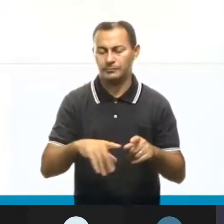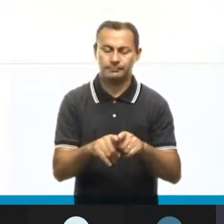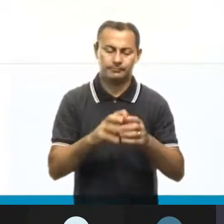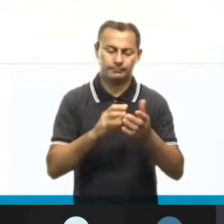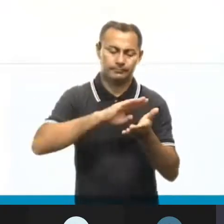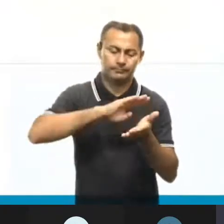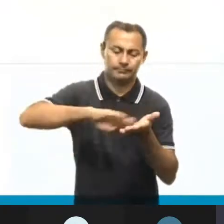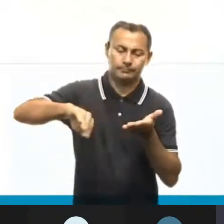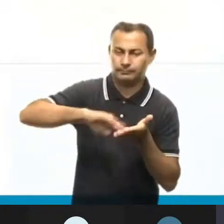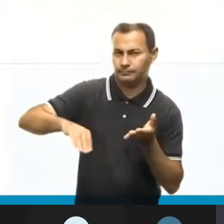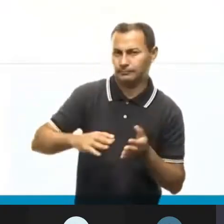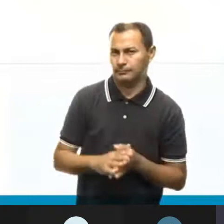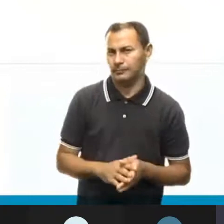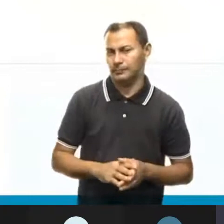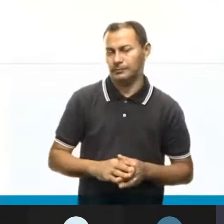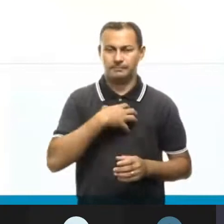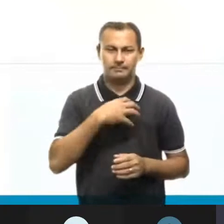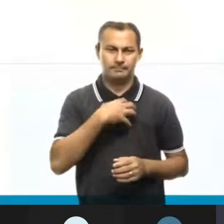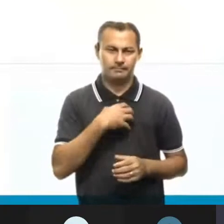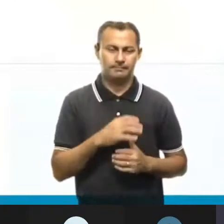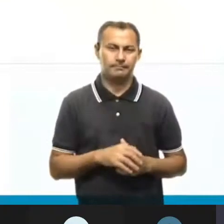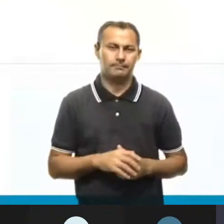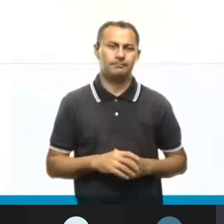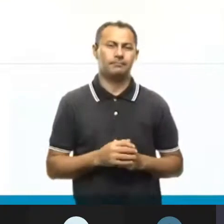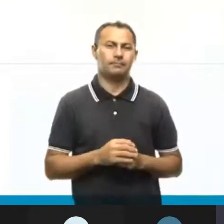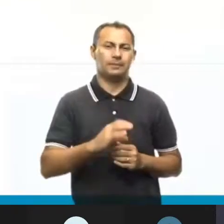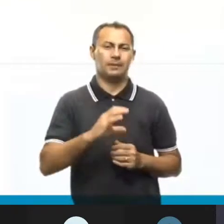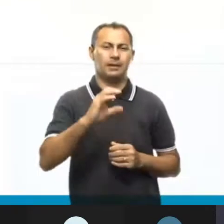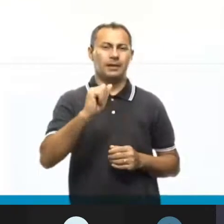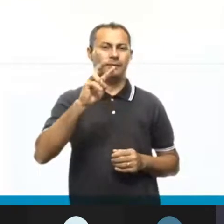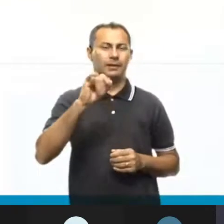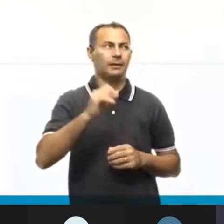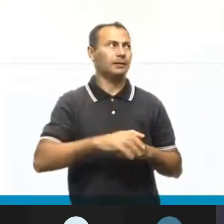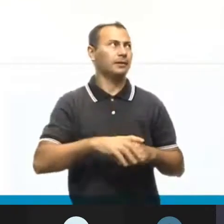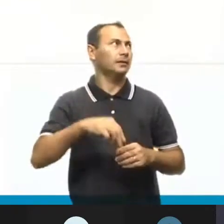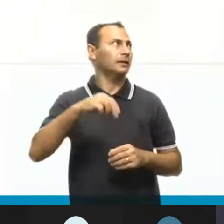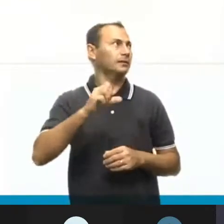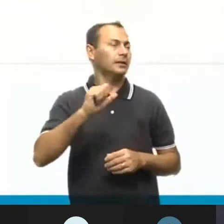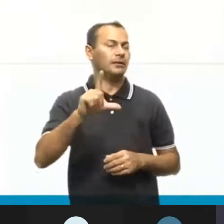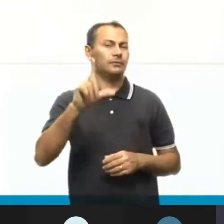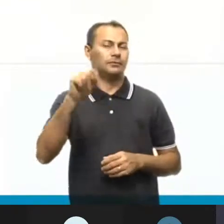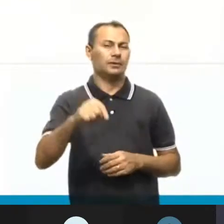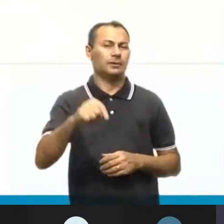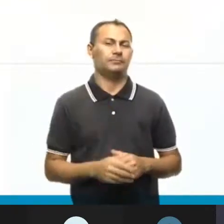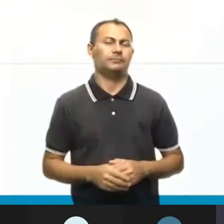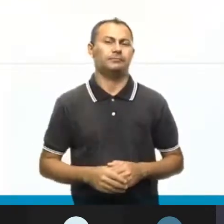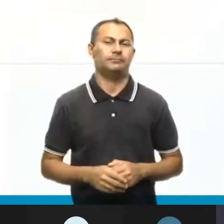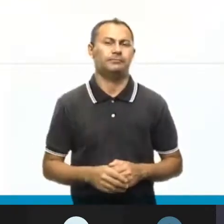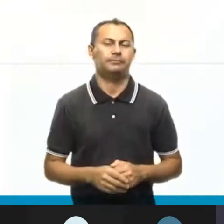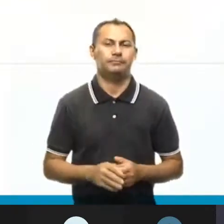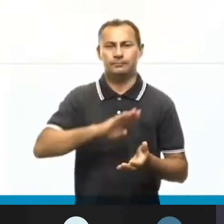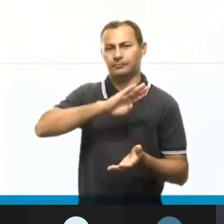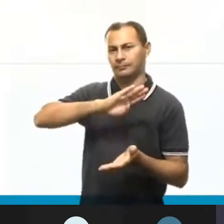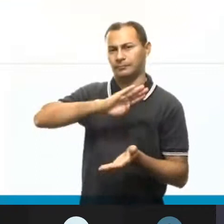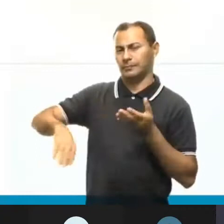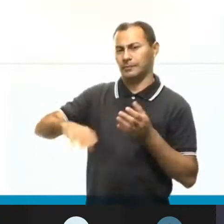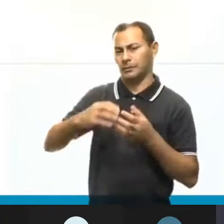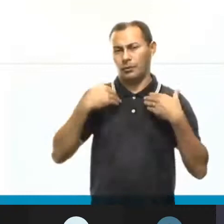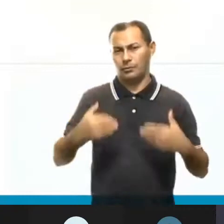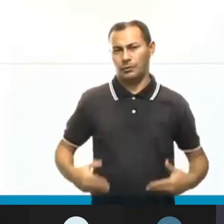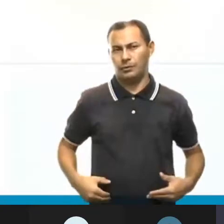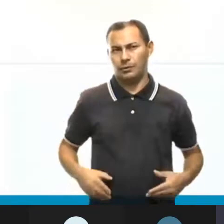patógenos, removendo isso aqui no sentido, né, lá da cavidade nasal, para que seja, então, eliminado